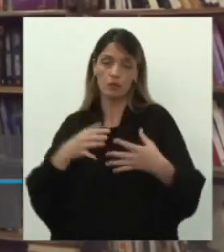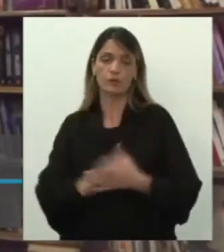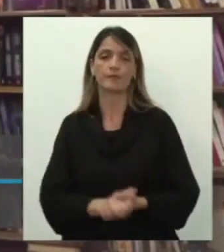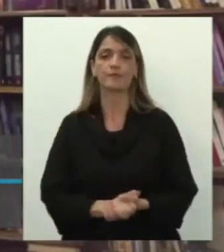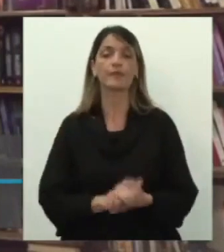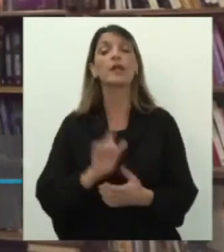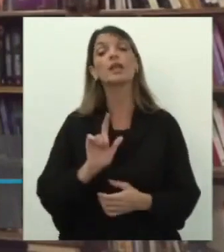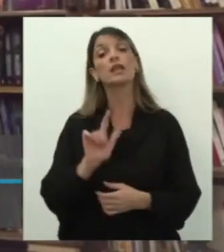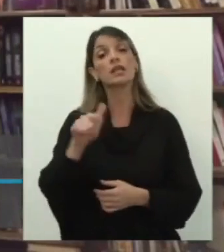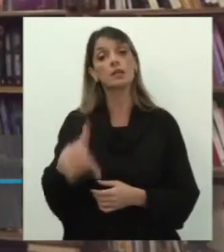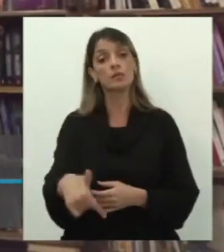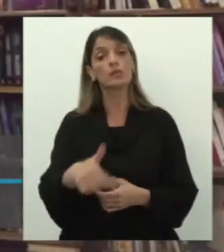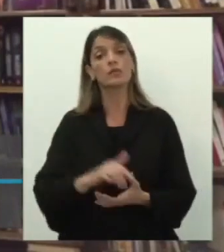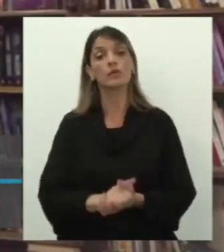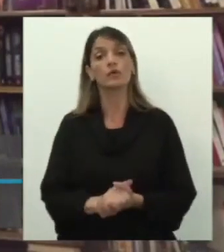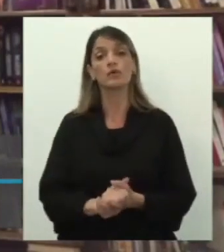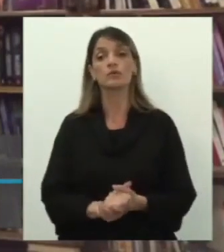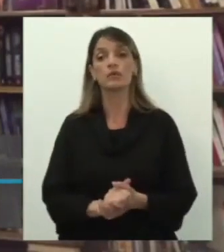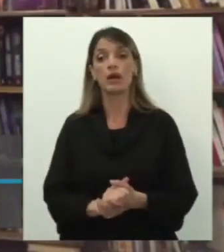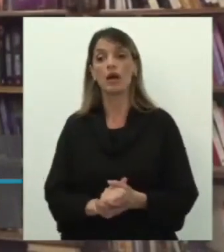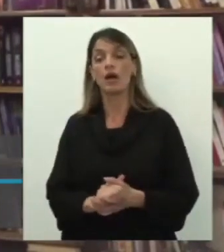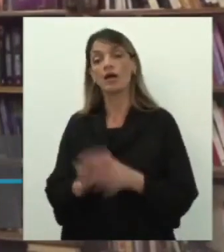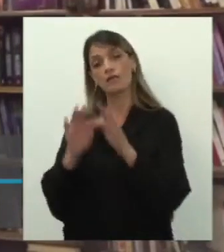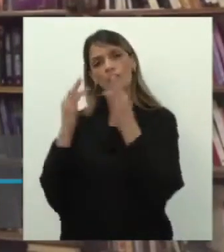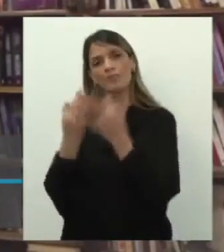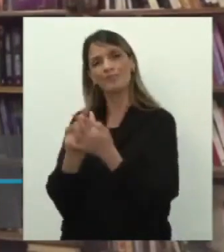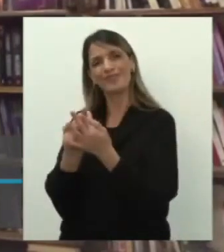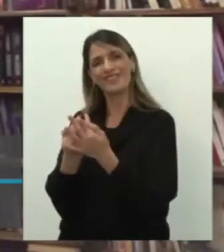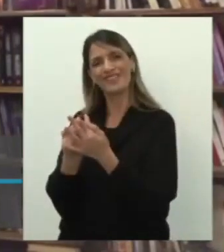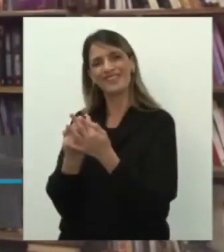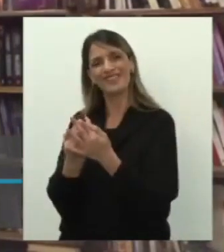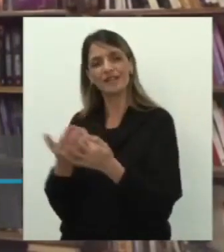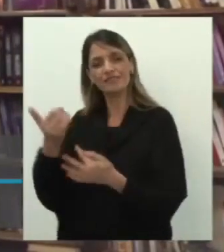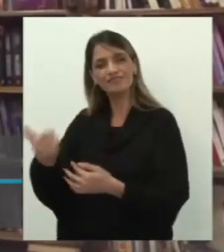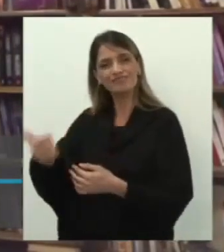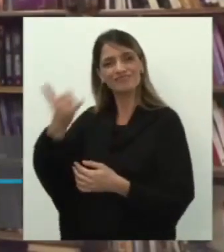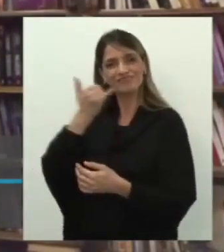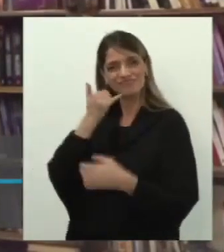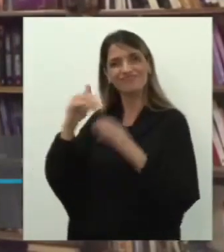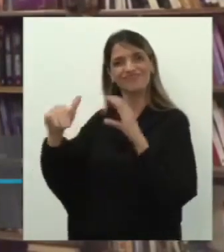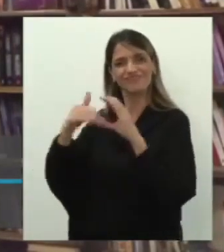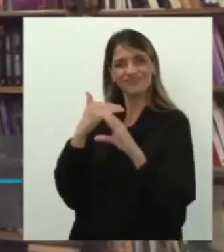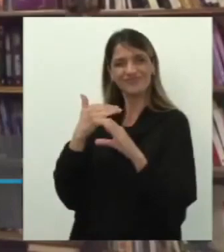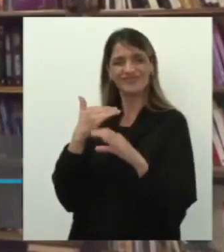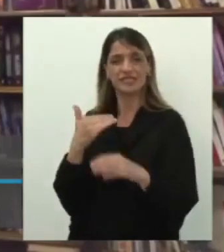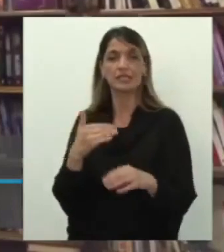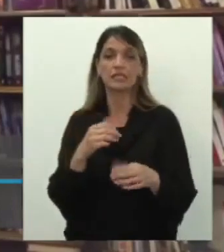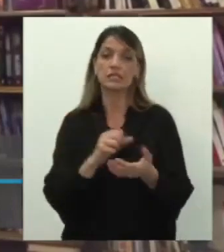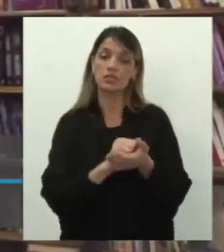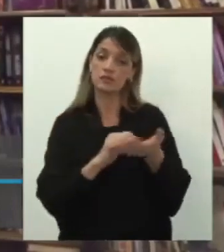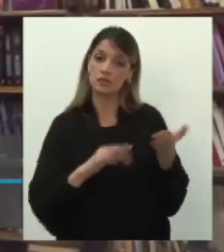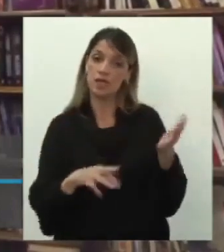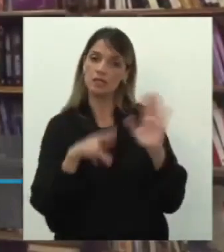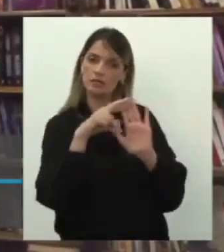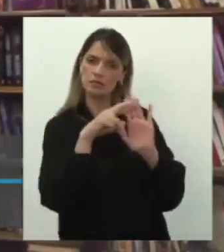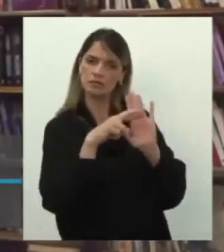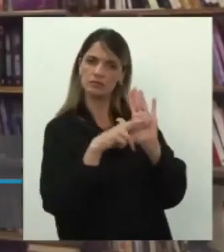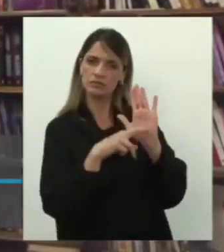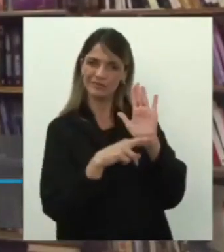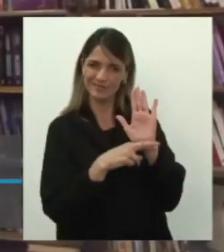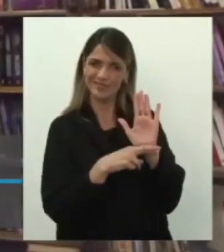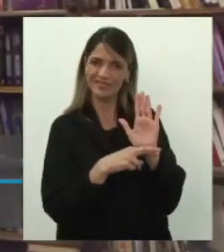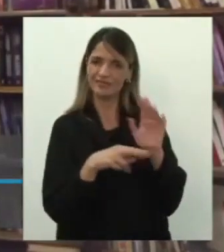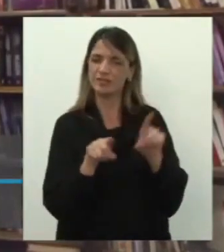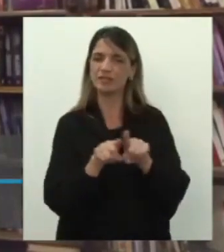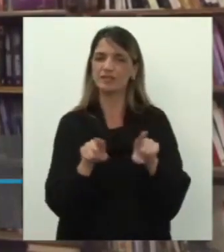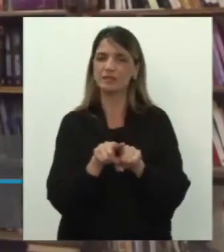entrar em contato com a gente, com nós professores, em relação às atividades que foram nesse roteiro e também as atividades do